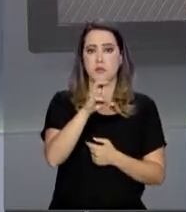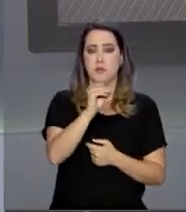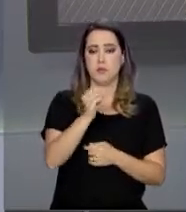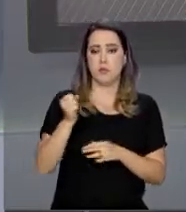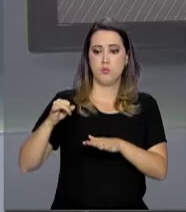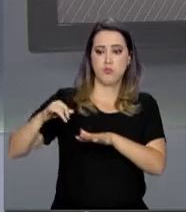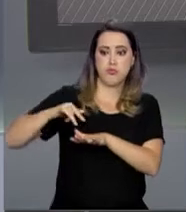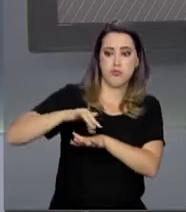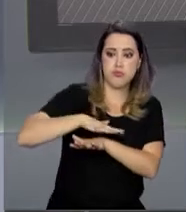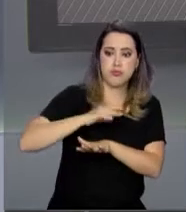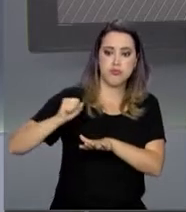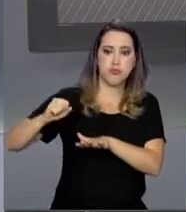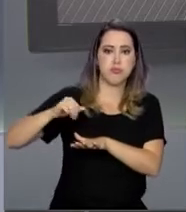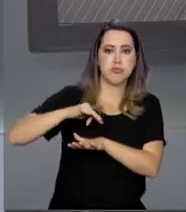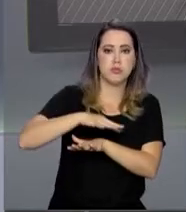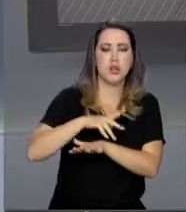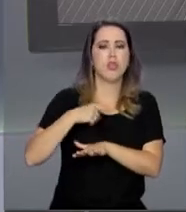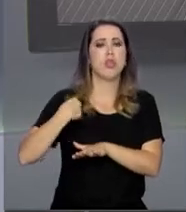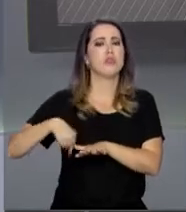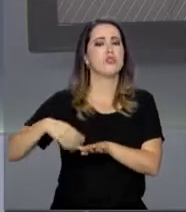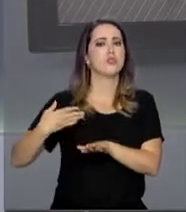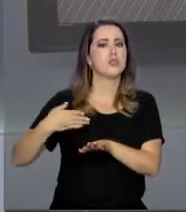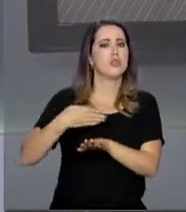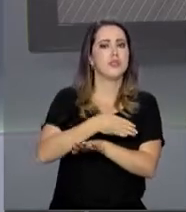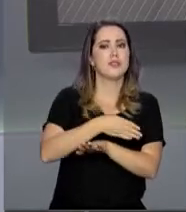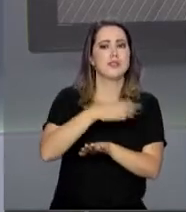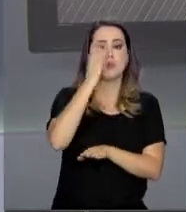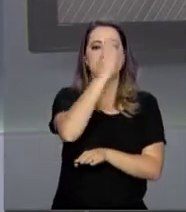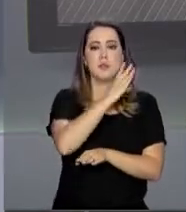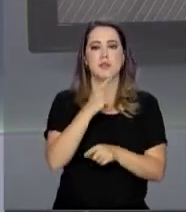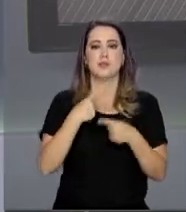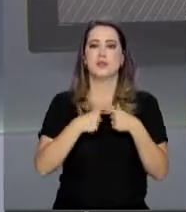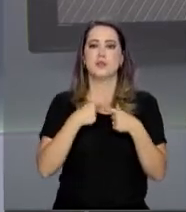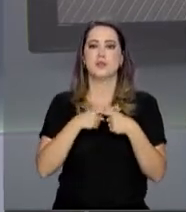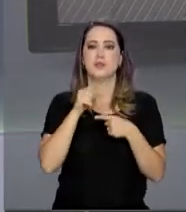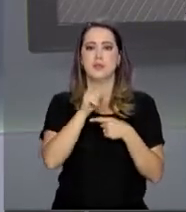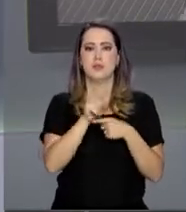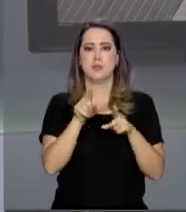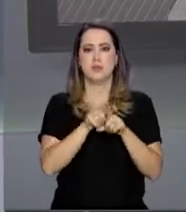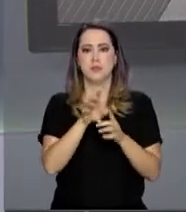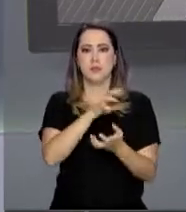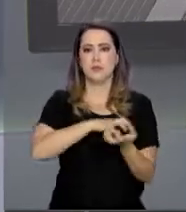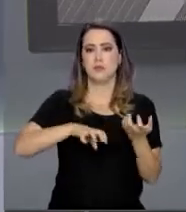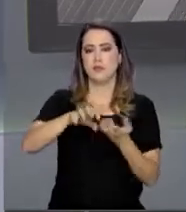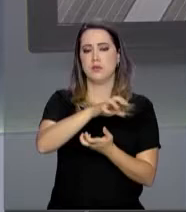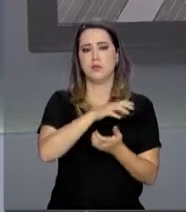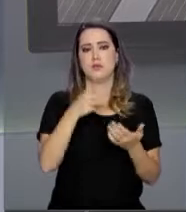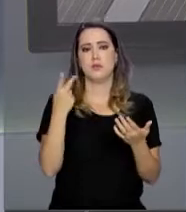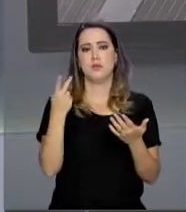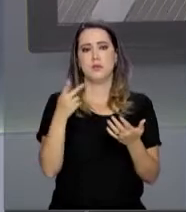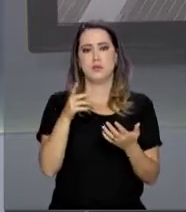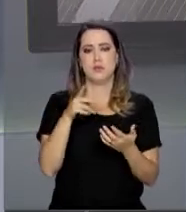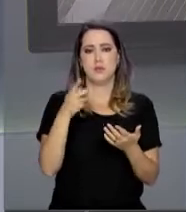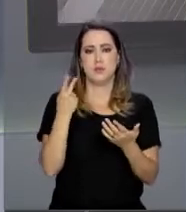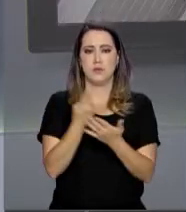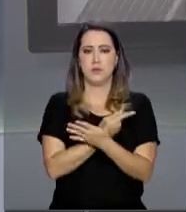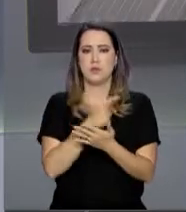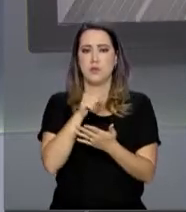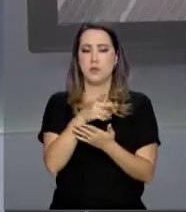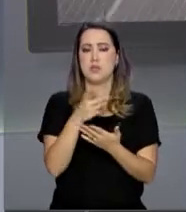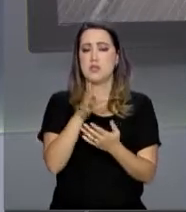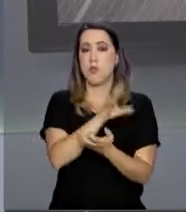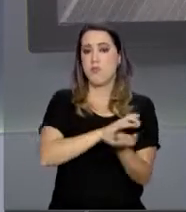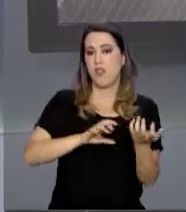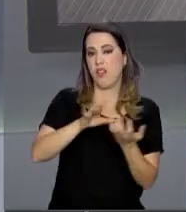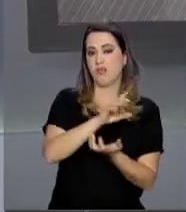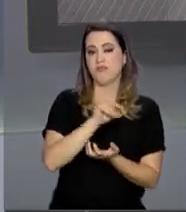os principais motivos na época para a vinda dos chineses foi a as guerras que estavam foram as guerras que estava ocorrendo por